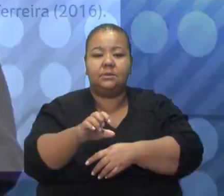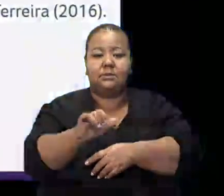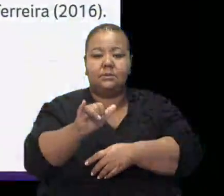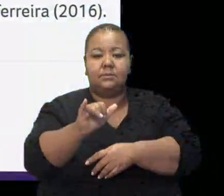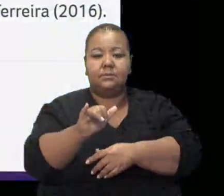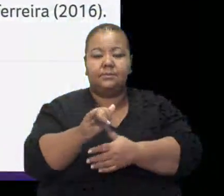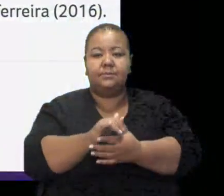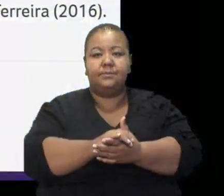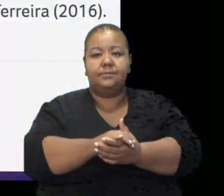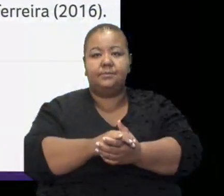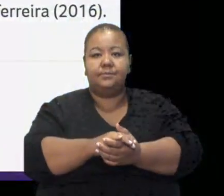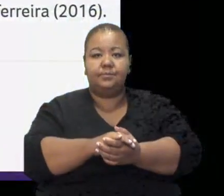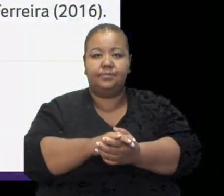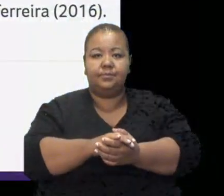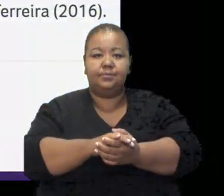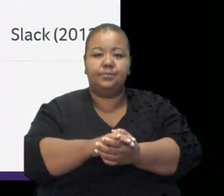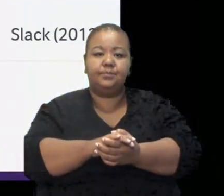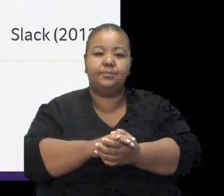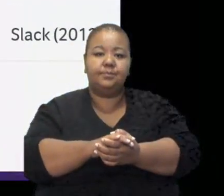Time.